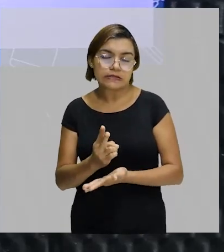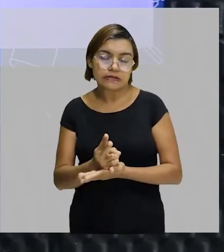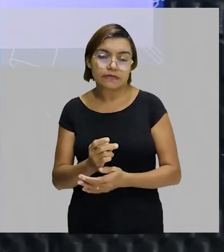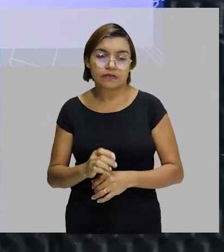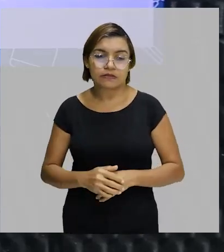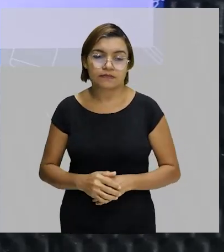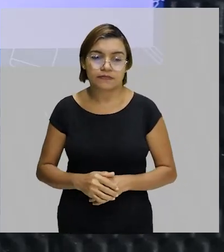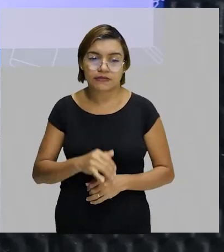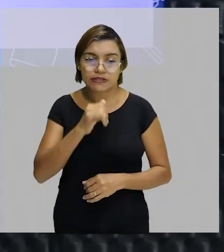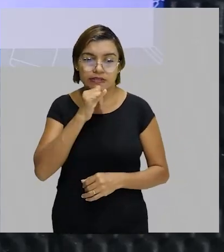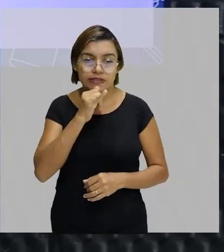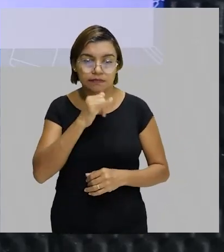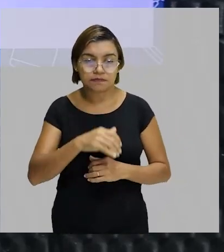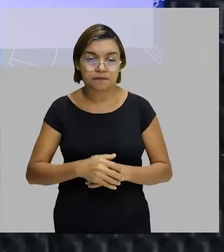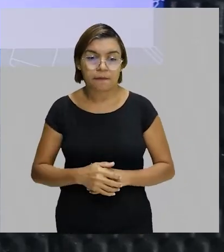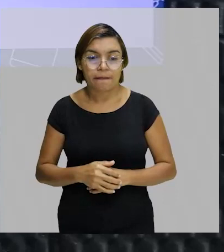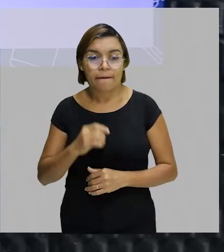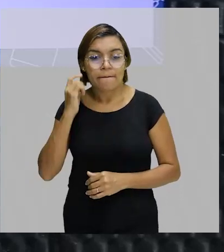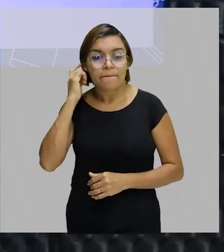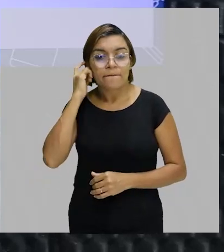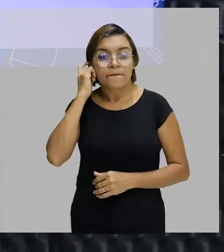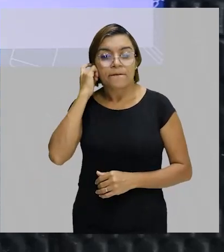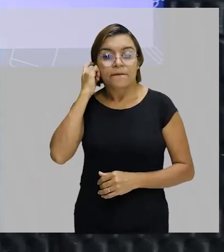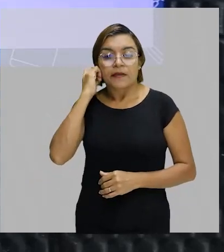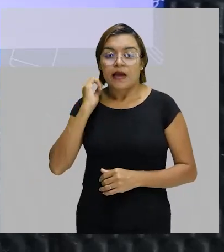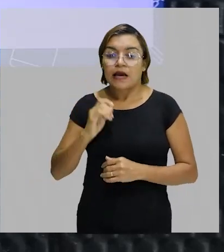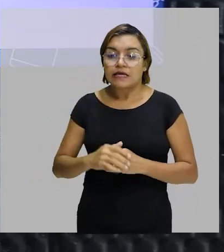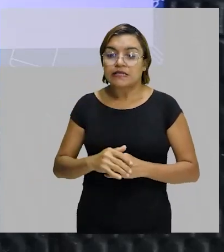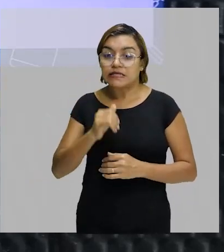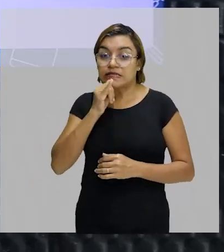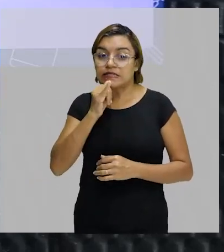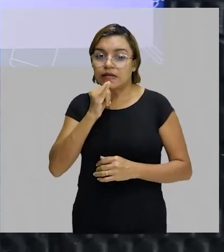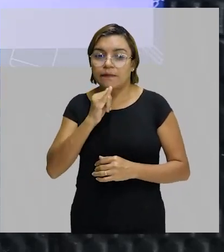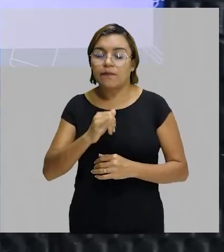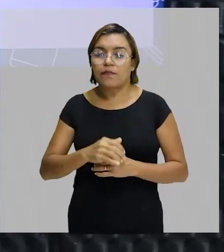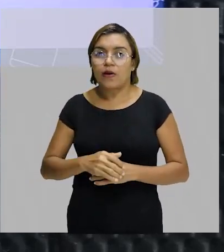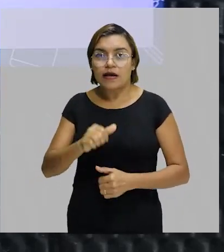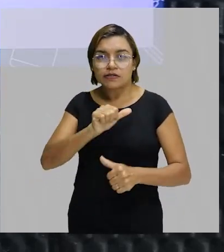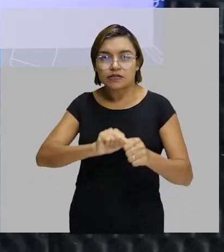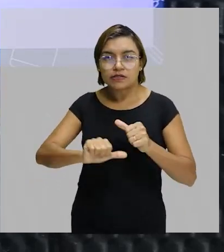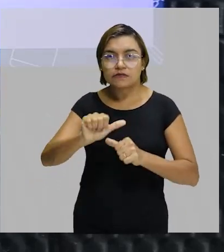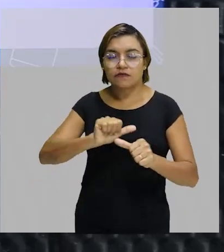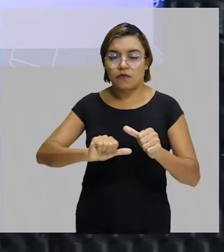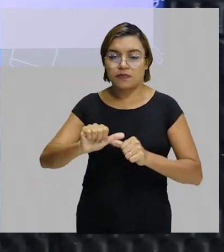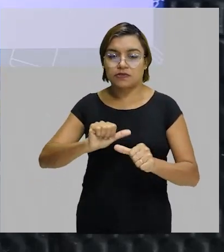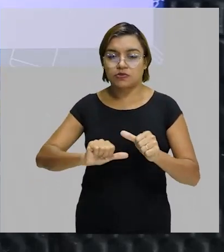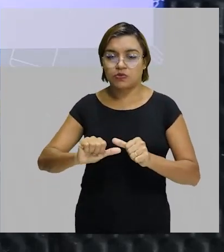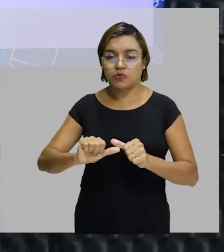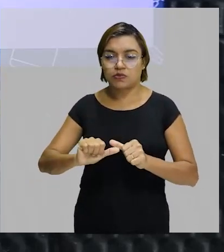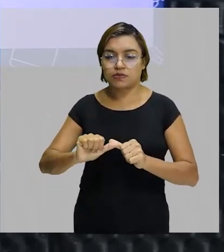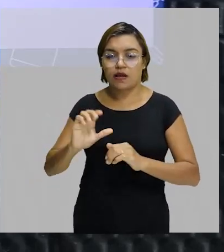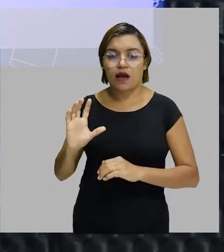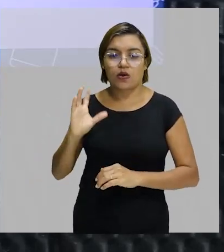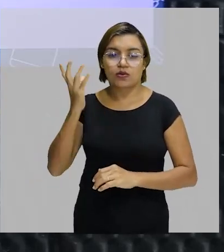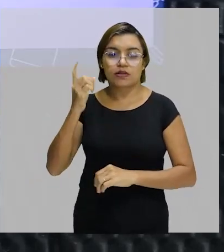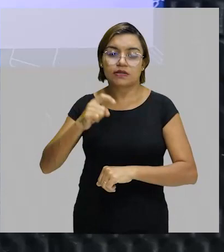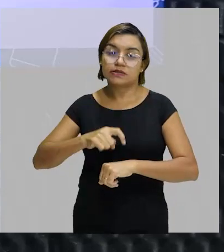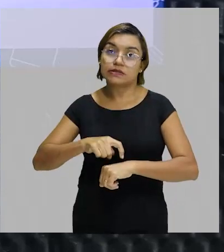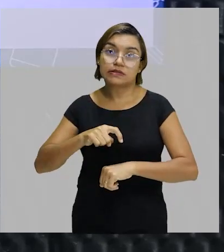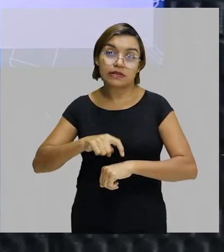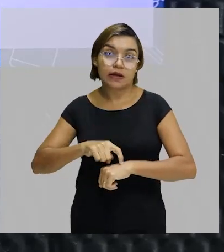as consequentes transformações de um átomo em outro podem acontecer em tempos